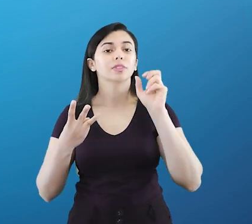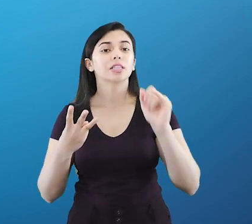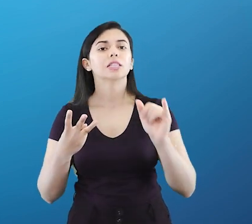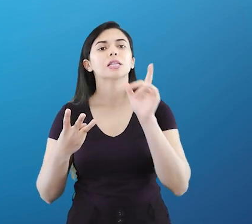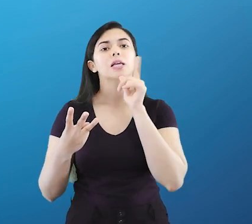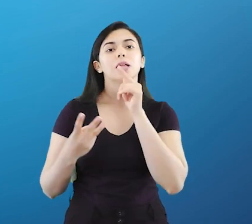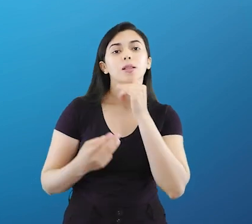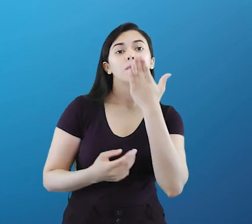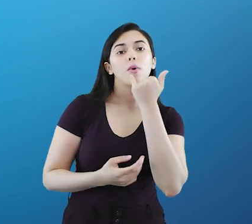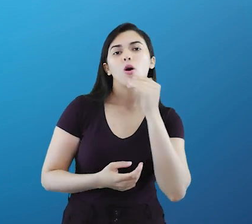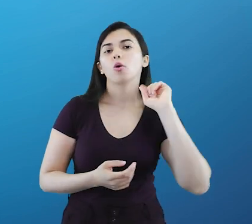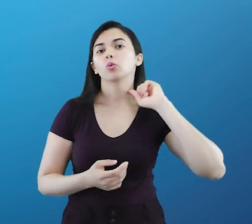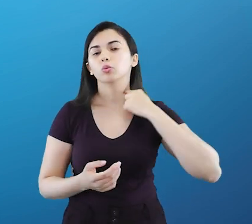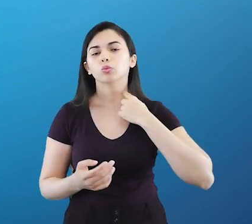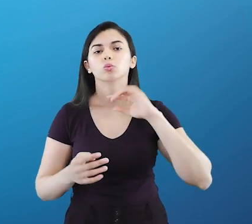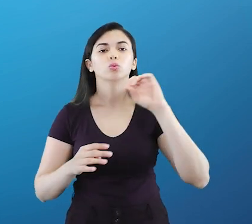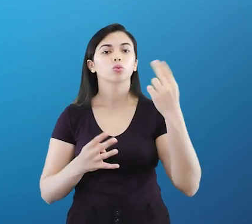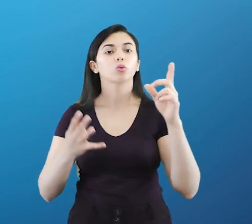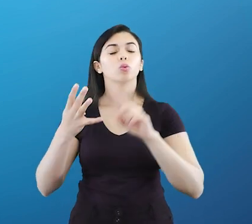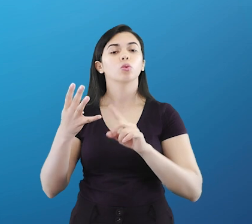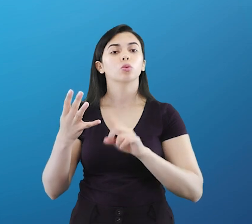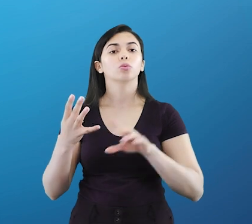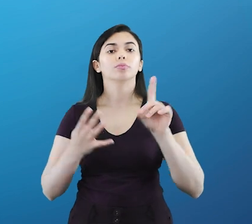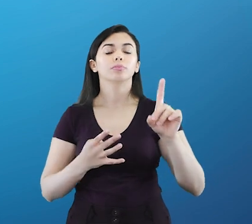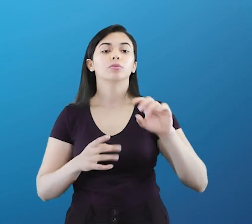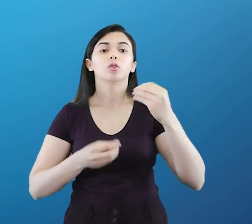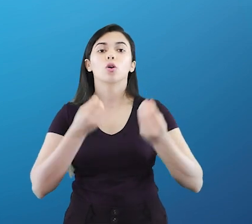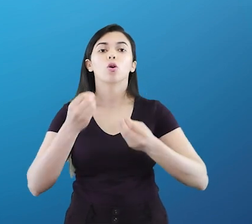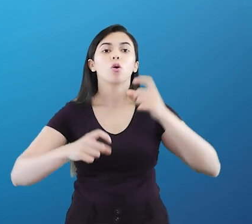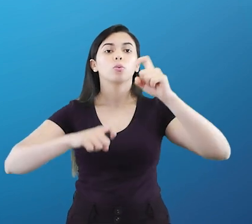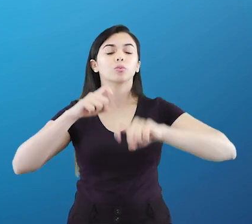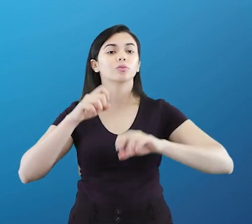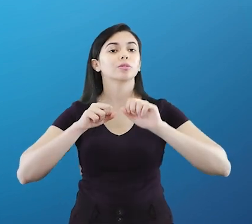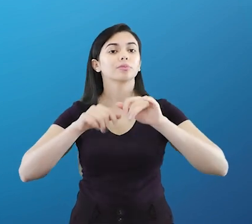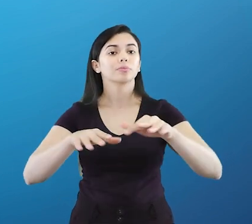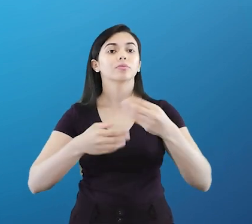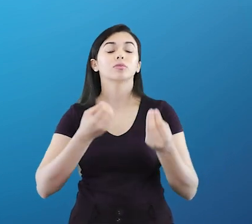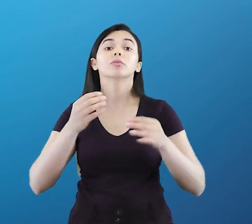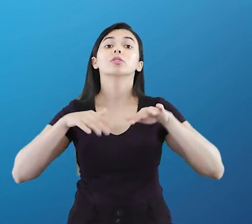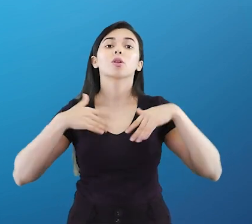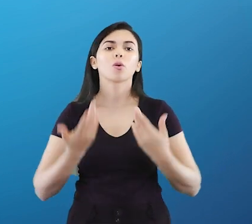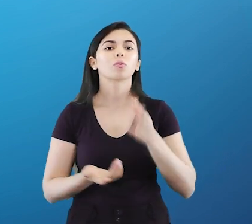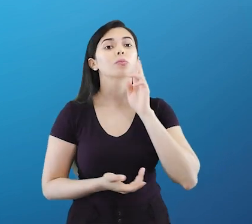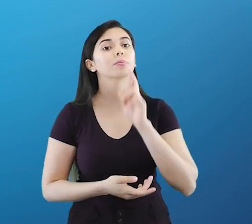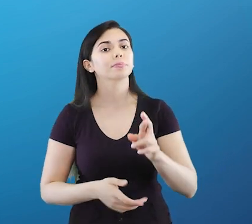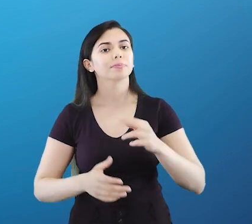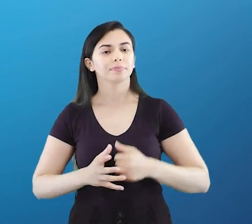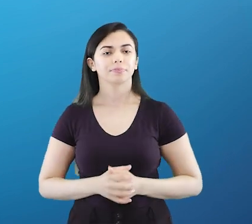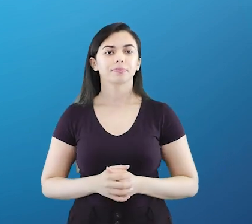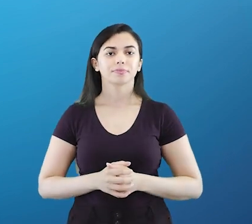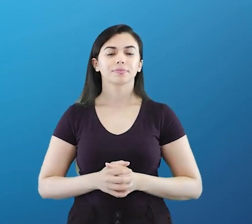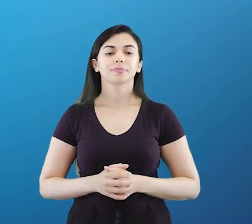alimentos contaminados. Ou letra D, pela transmissão sexual. Qual é a nossa resposta?